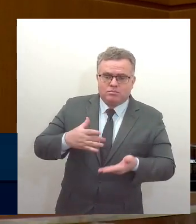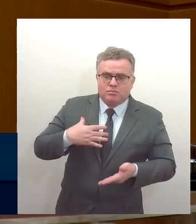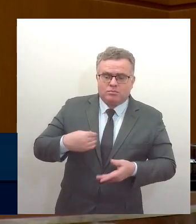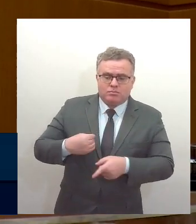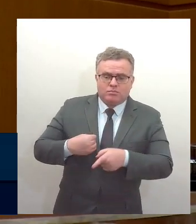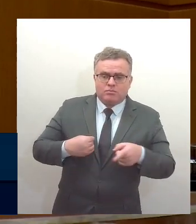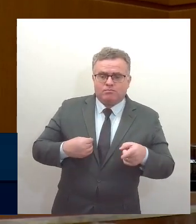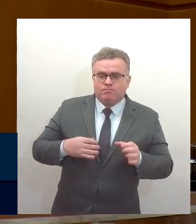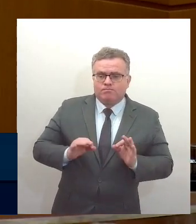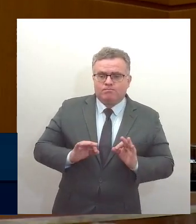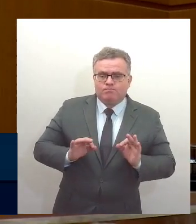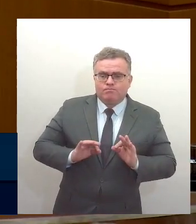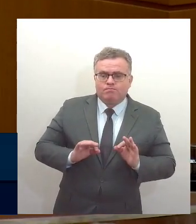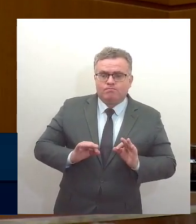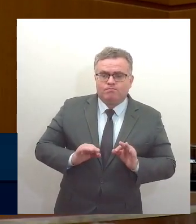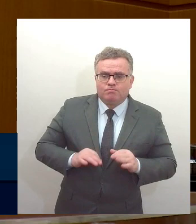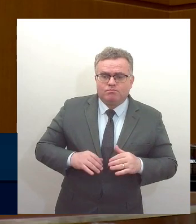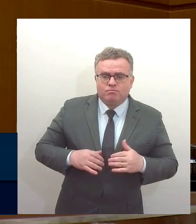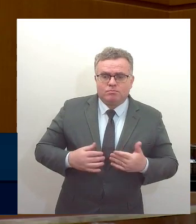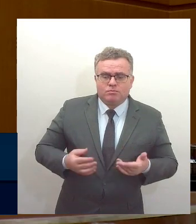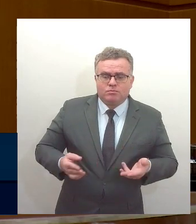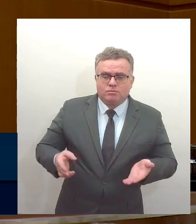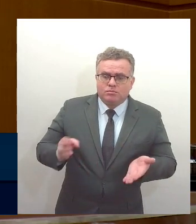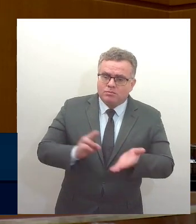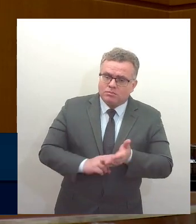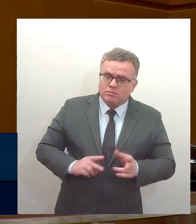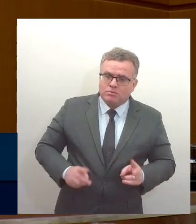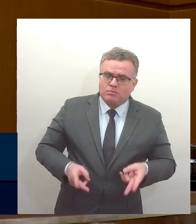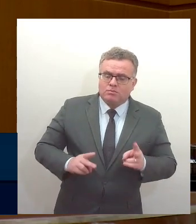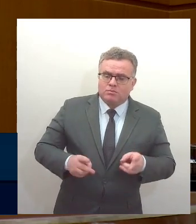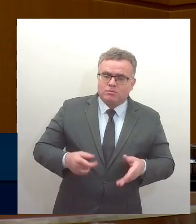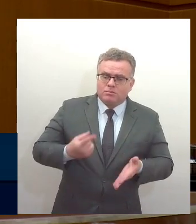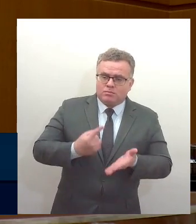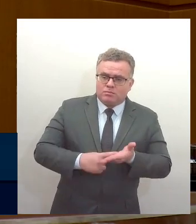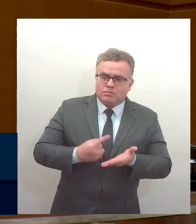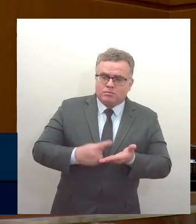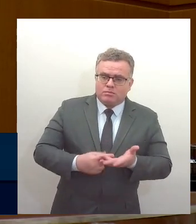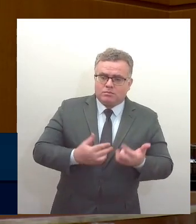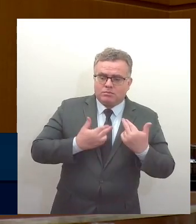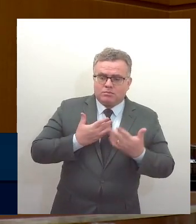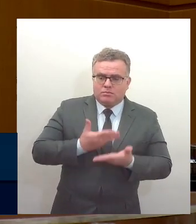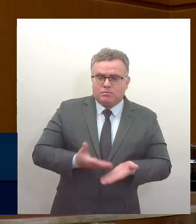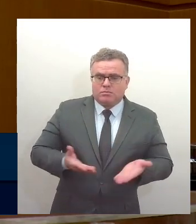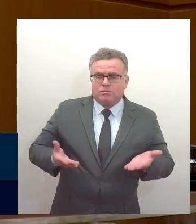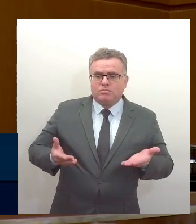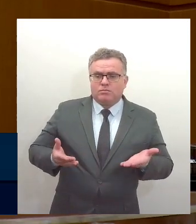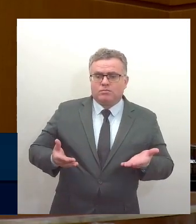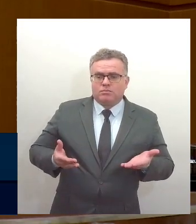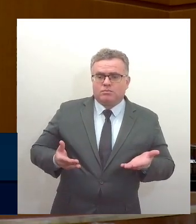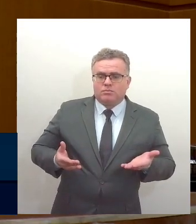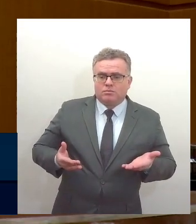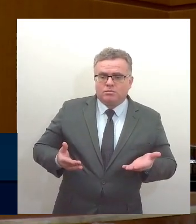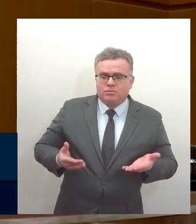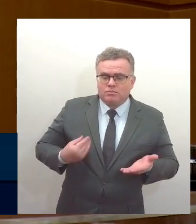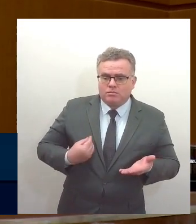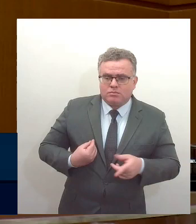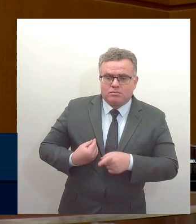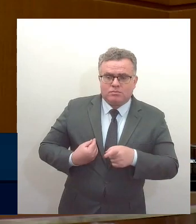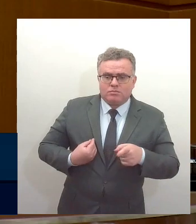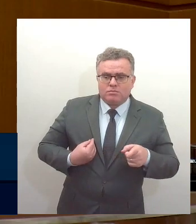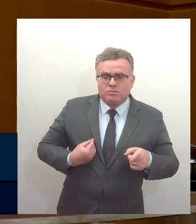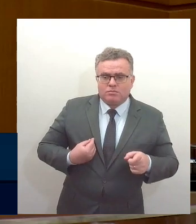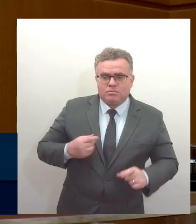a gente ia se comprometer com essas pessoas, pelo menos aqueles que estavam ali. Que no meu entendimento, uma das